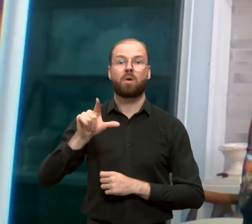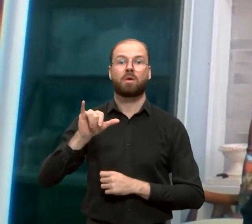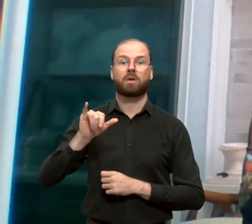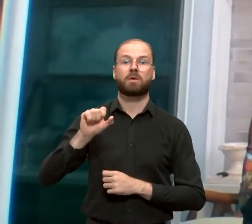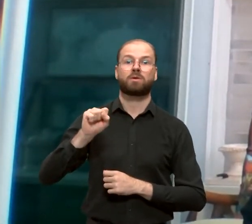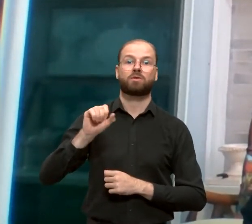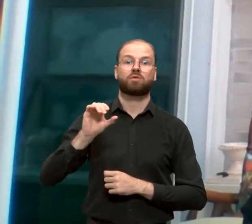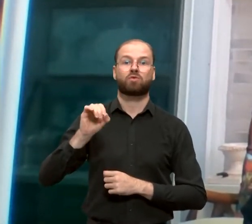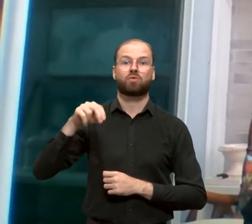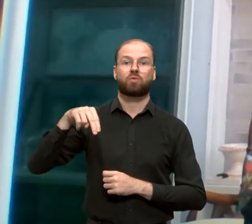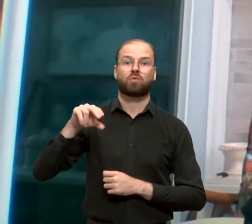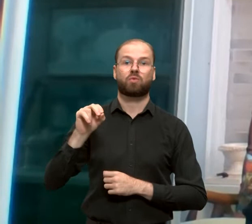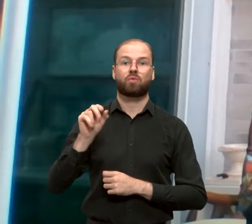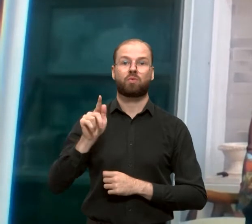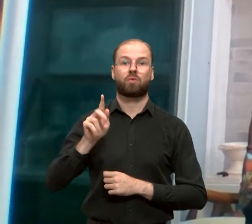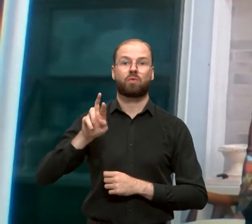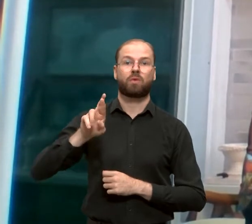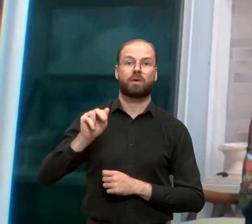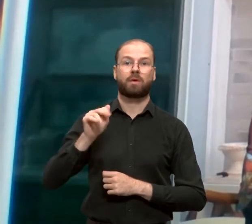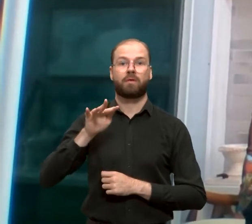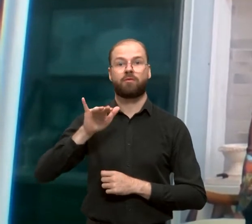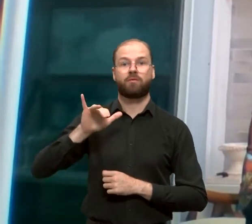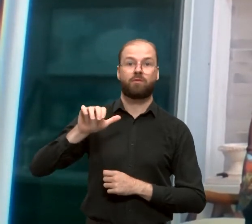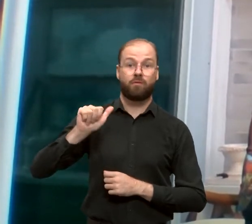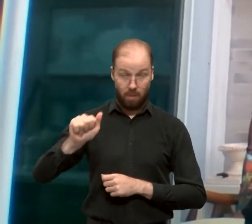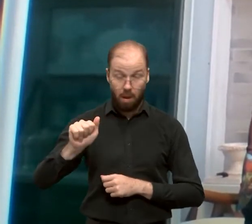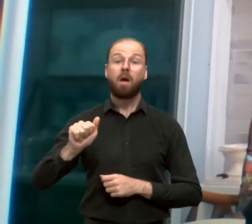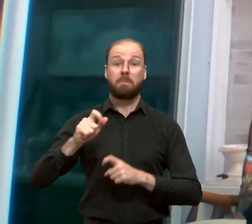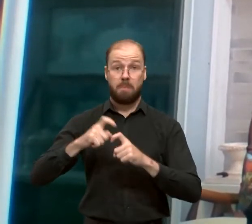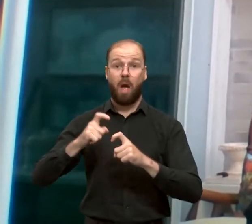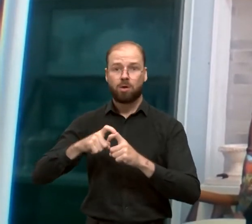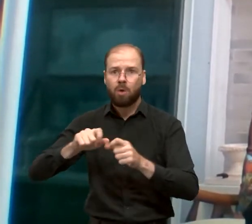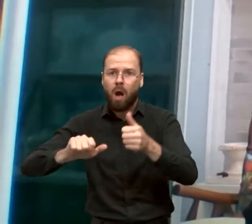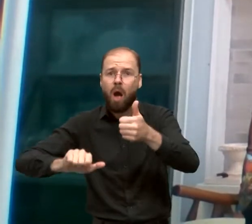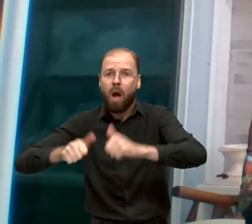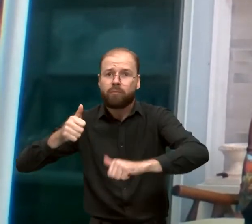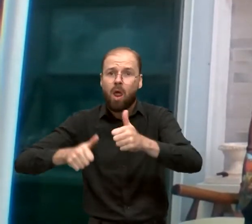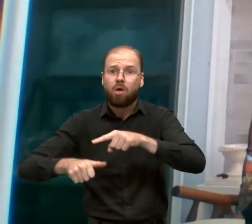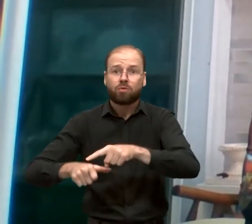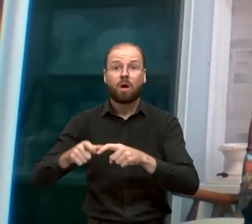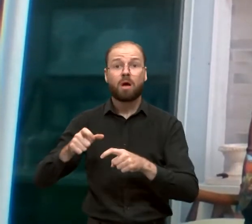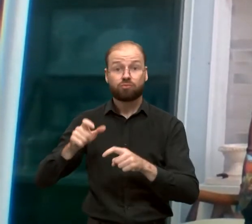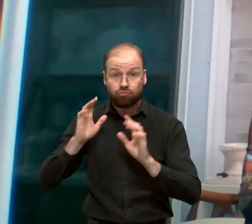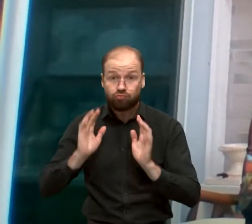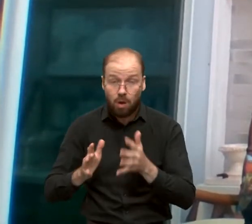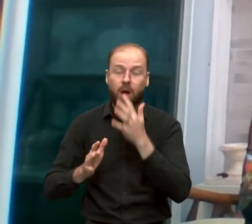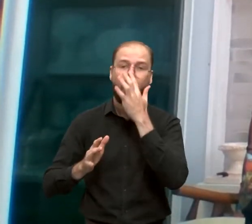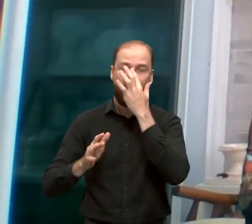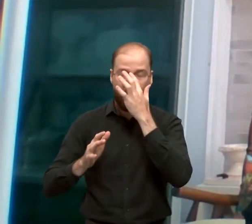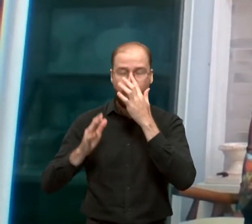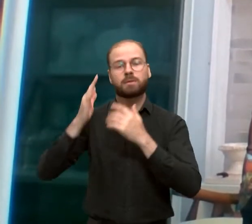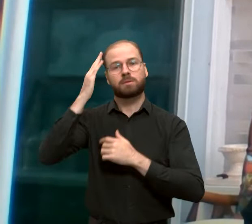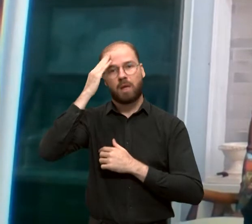aí, lógico que o médico, depois dessa avaliação clínica, vai ver a necessidade ou não de ser submetido a esse exame para ver